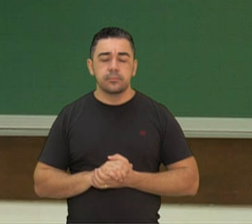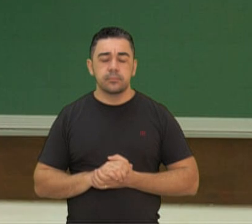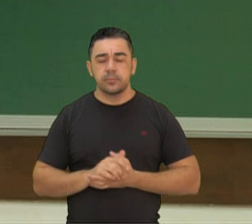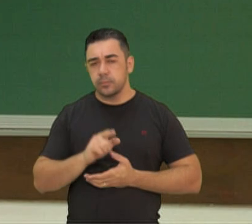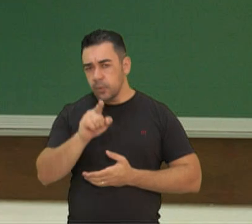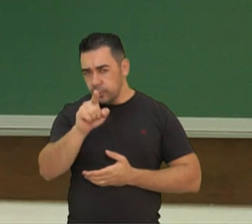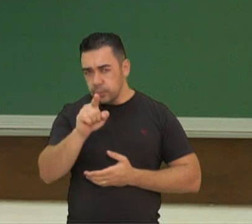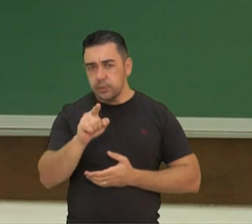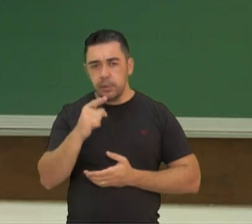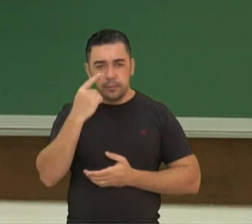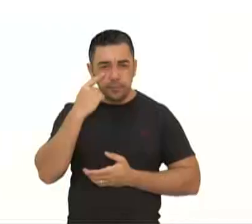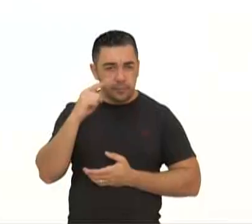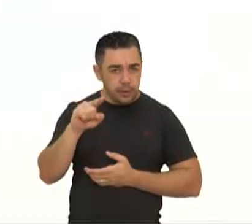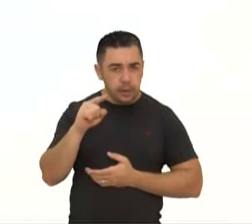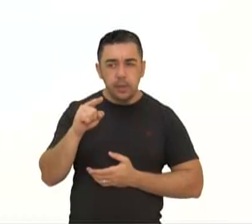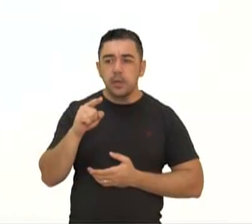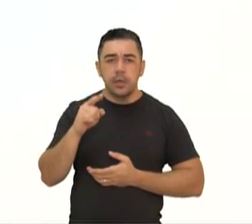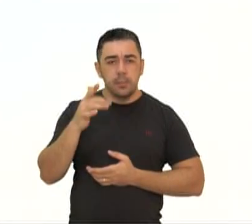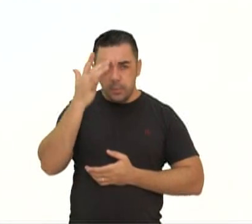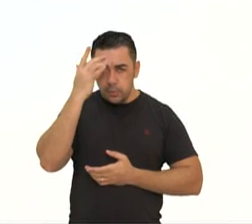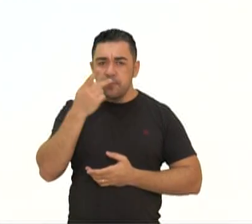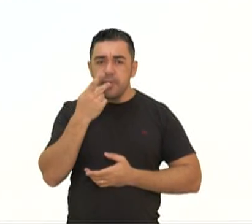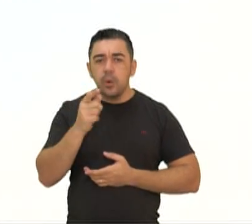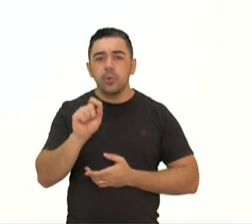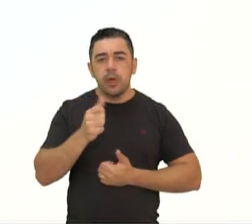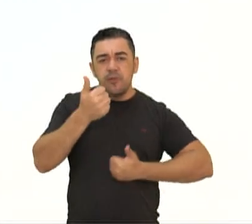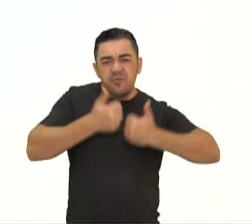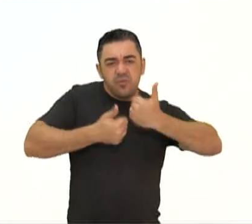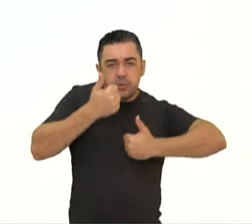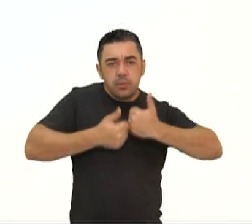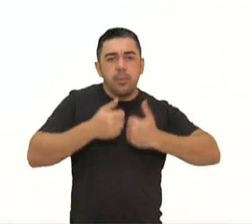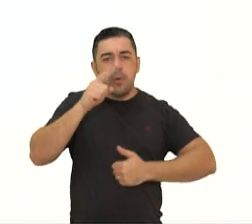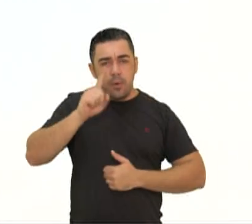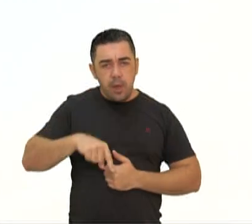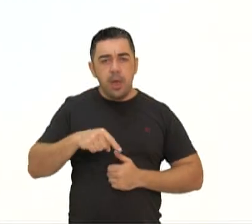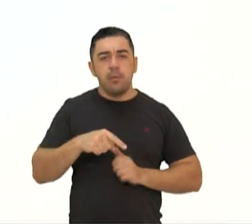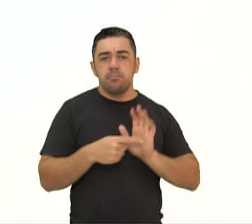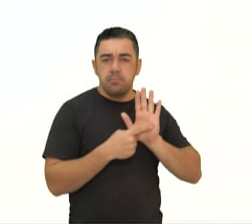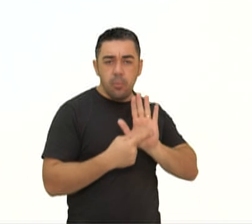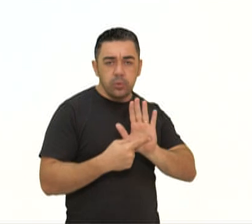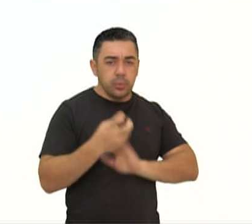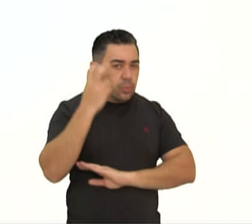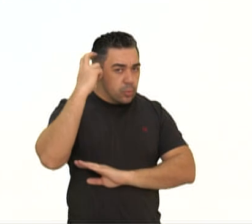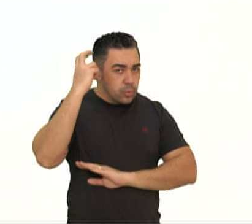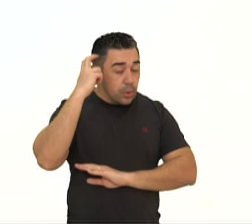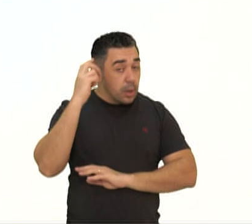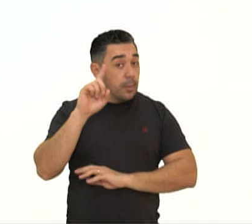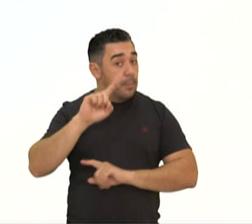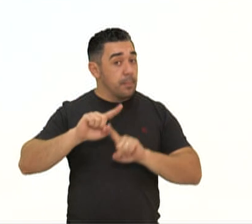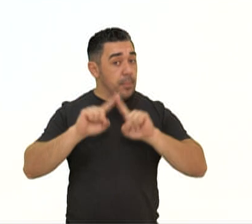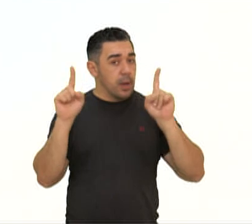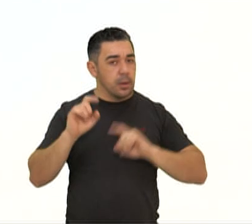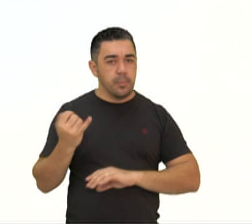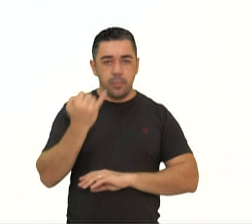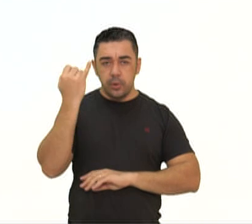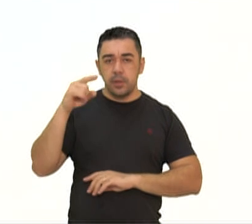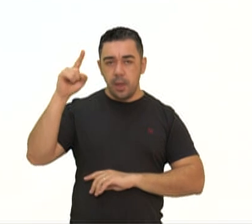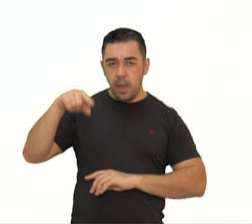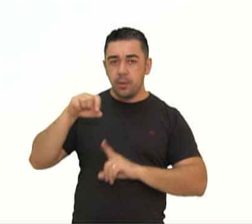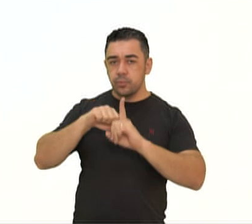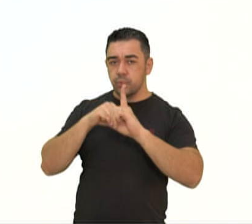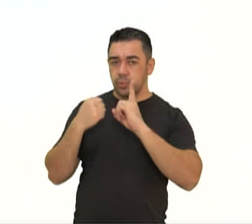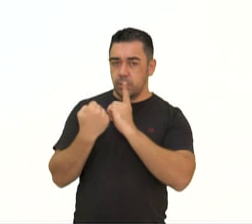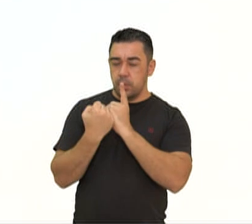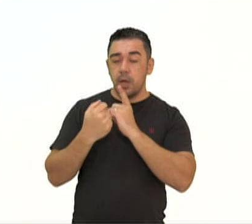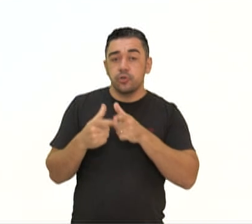Você costuma ouvir as pessoas dizerem que o futebol é um reflexo da cultura. Um aspecto importante da sociedade japonesa